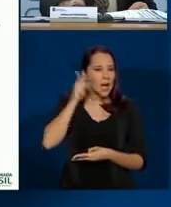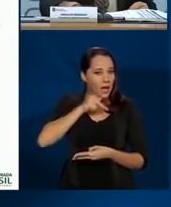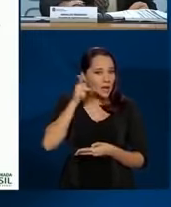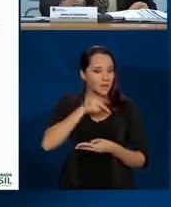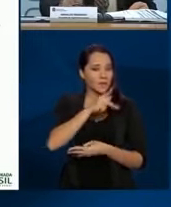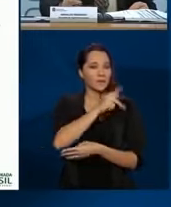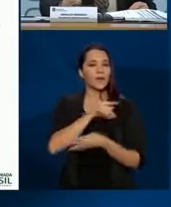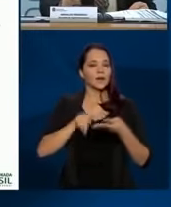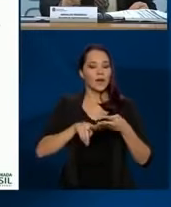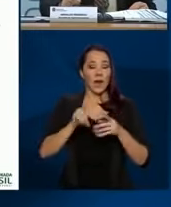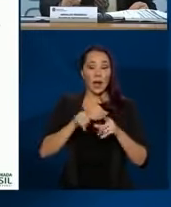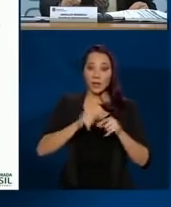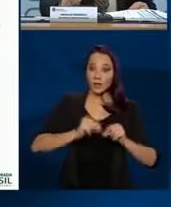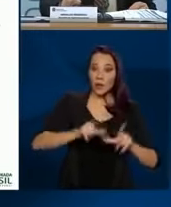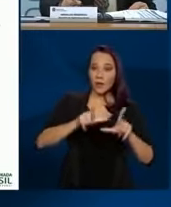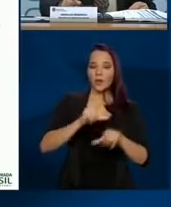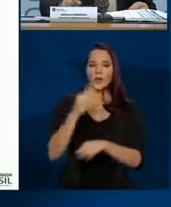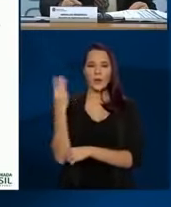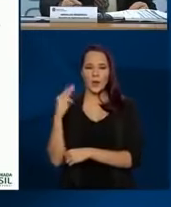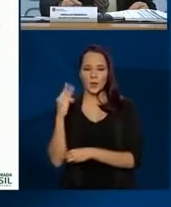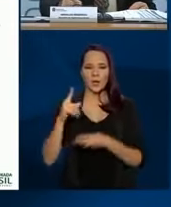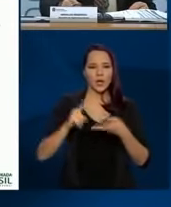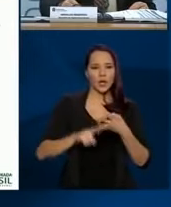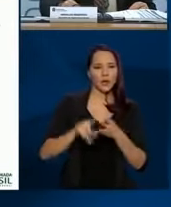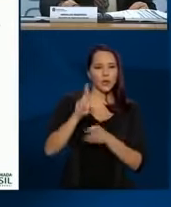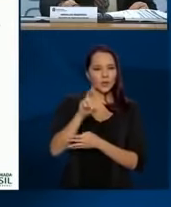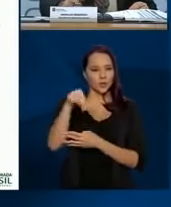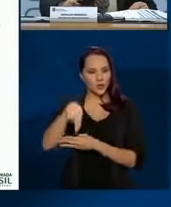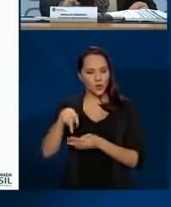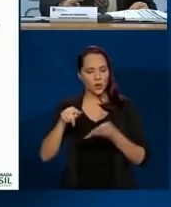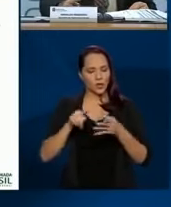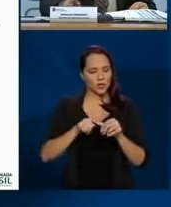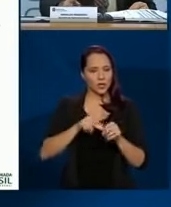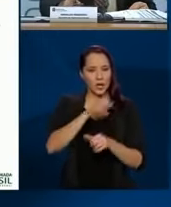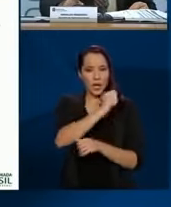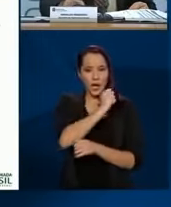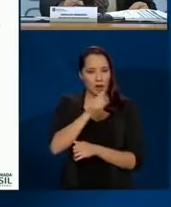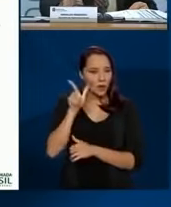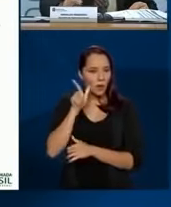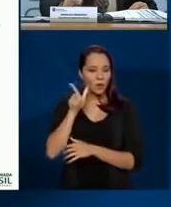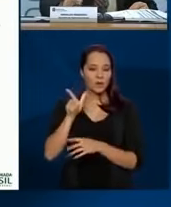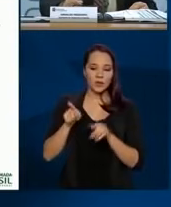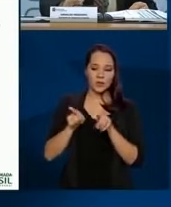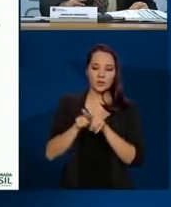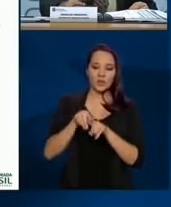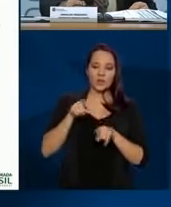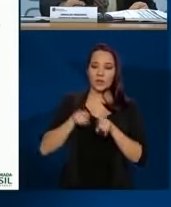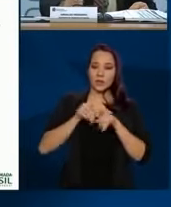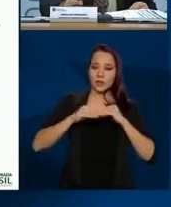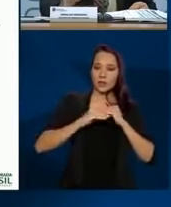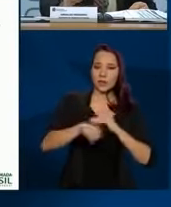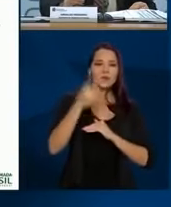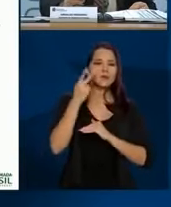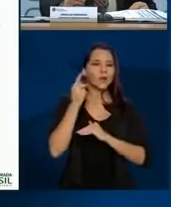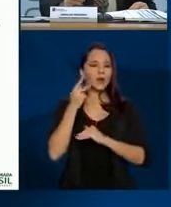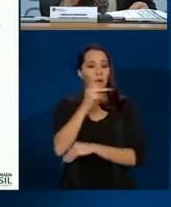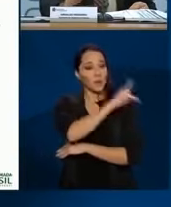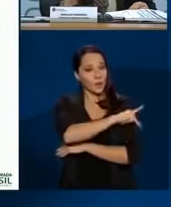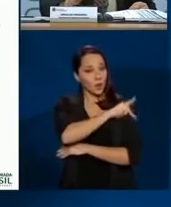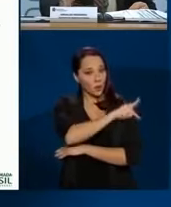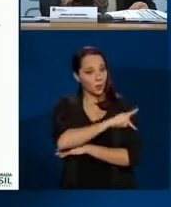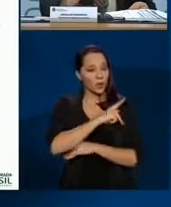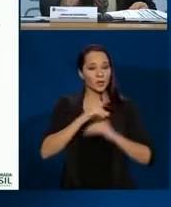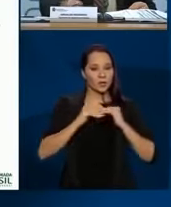casos no Maranhão, no Rio Grande do Norte, Pernambuco e Alagoas, e uma estabilização no Ceará e no Piauí, lembrando